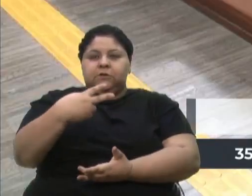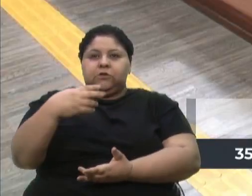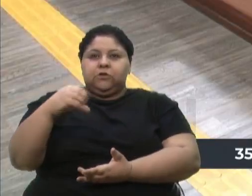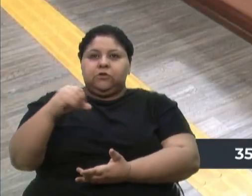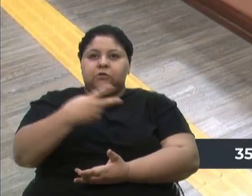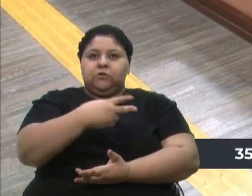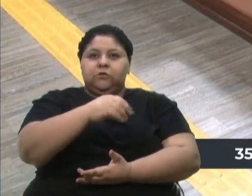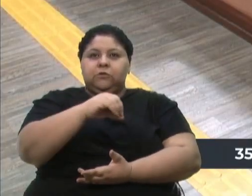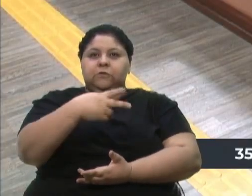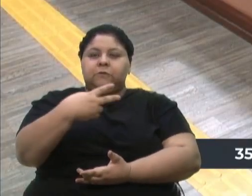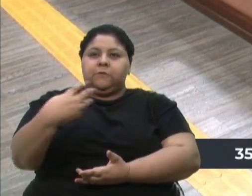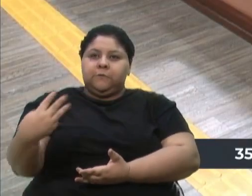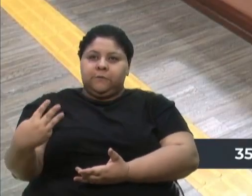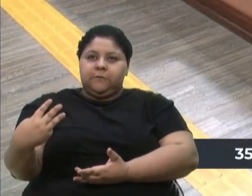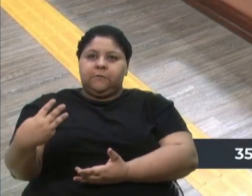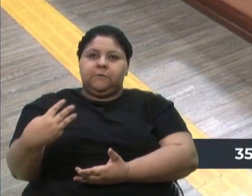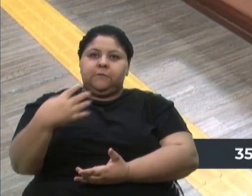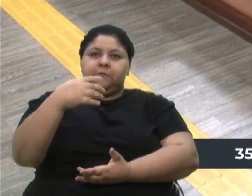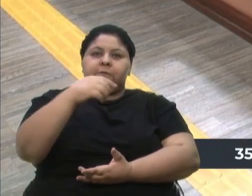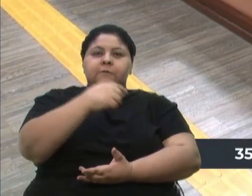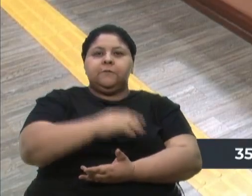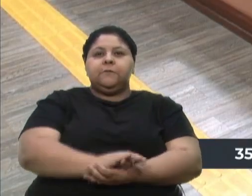729/2023. Ofício